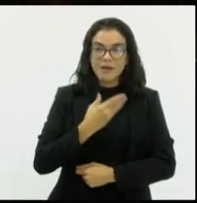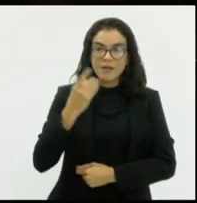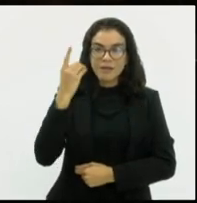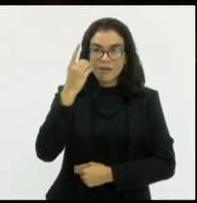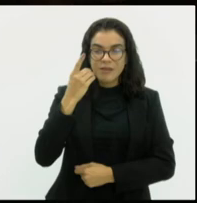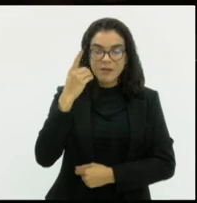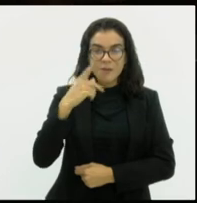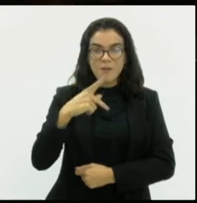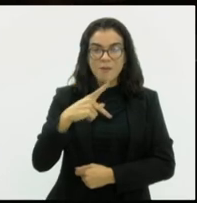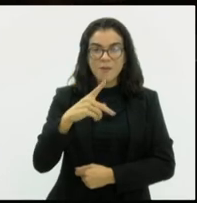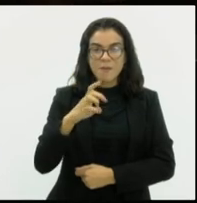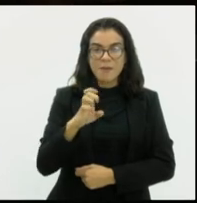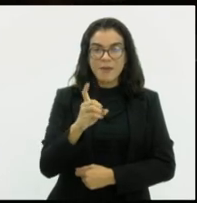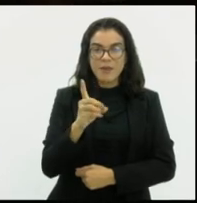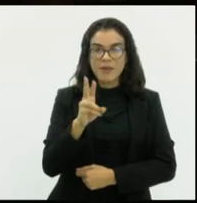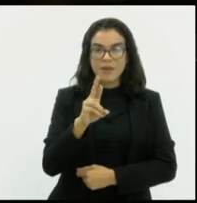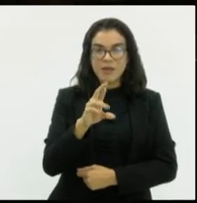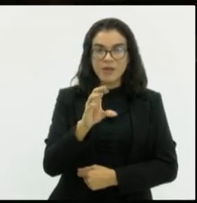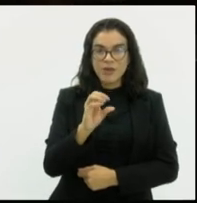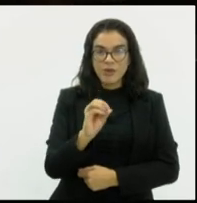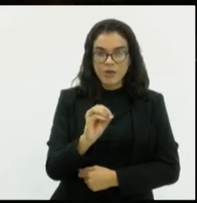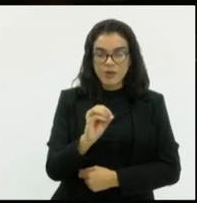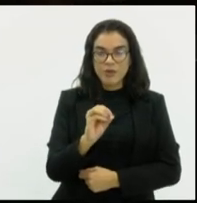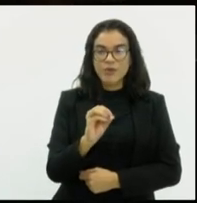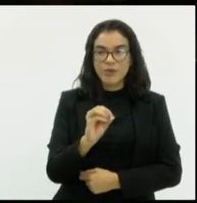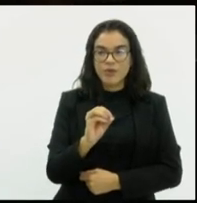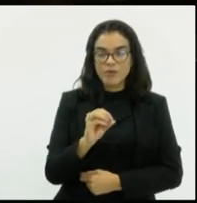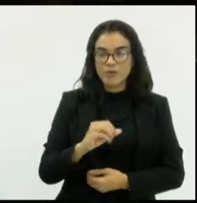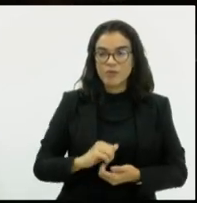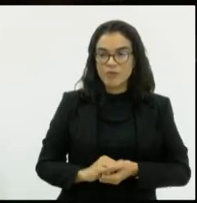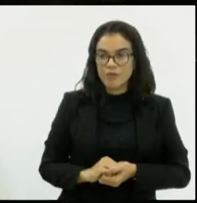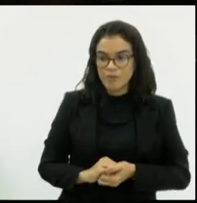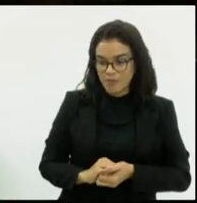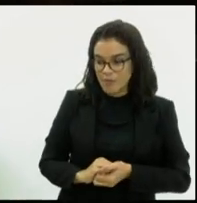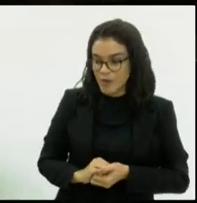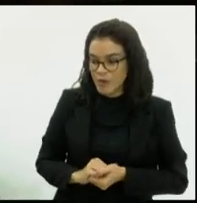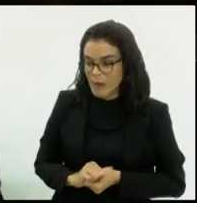deputado Pedro Brazão, por